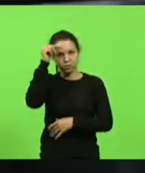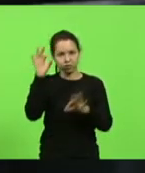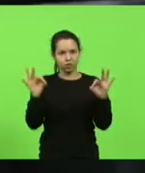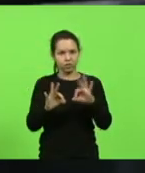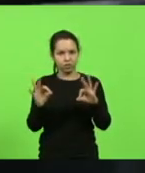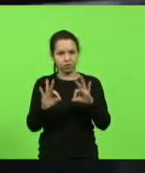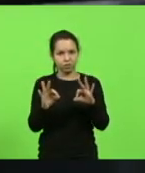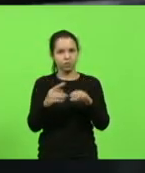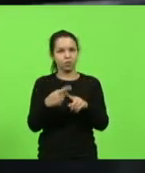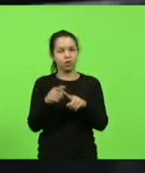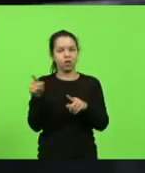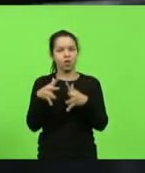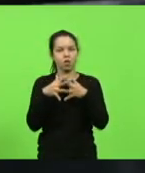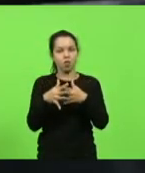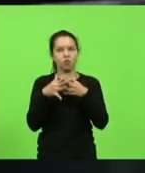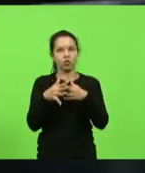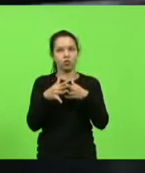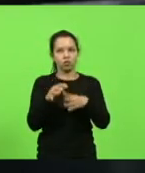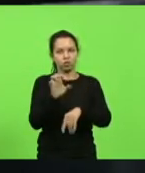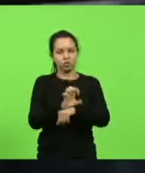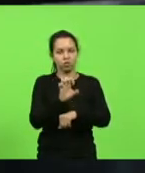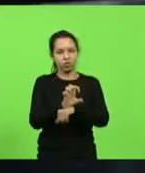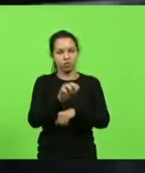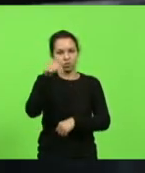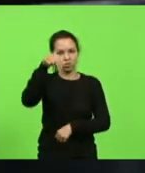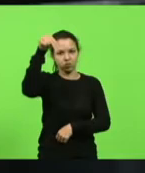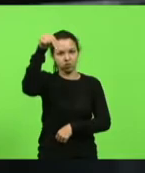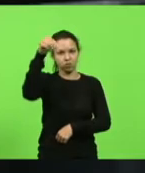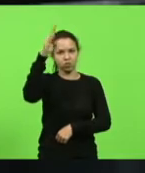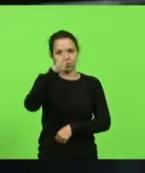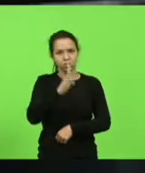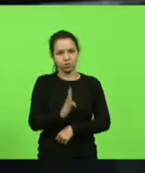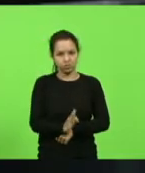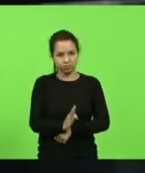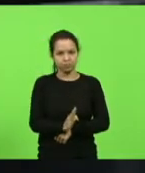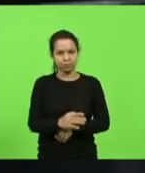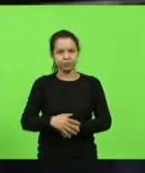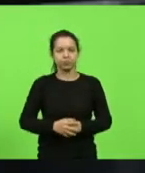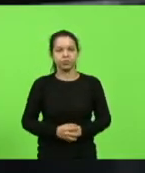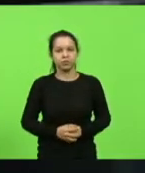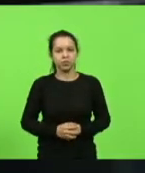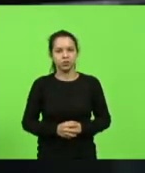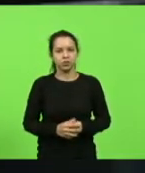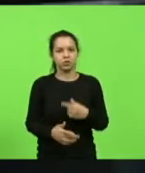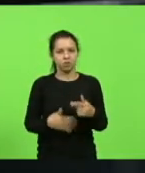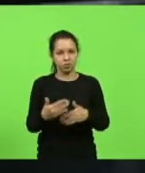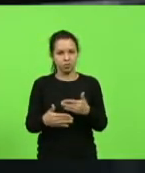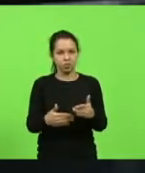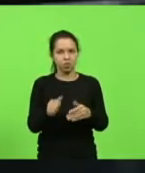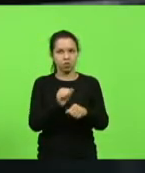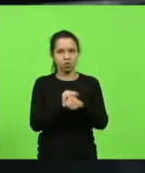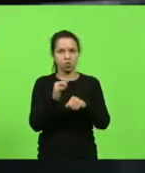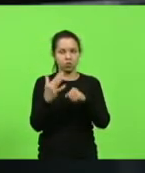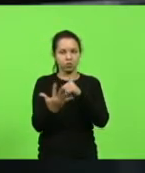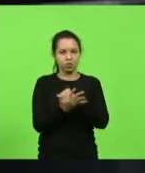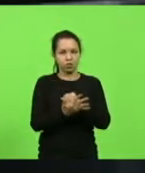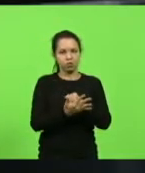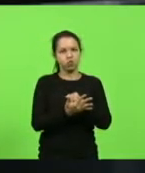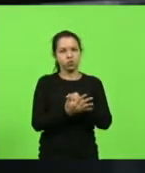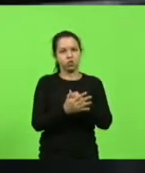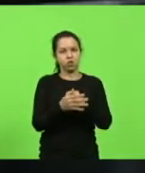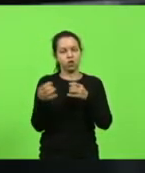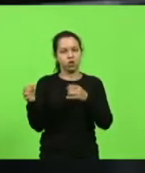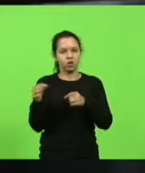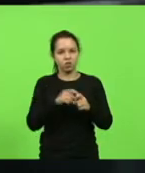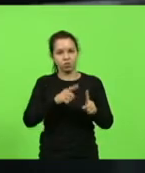logística, confundiu os dois estados do norte do país. Quando deixou o cargo, a Covid estava em aceleração em